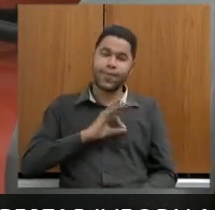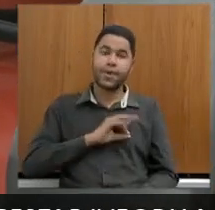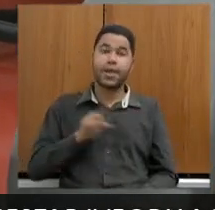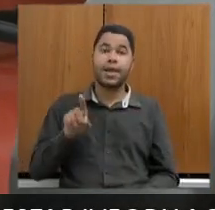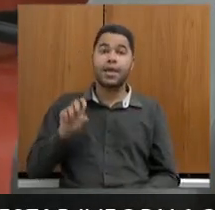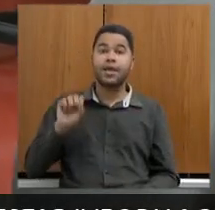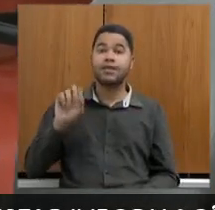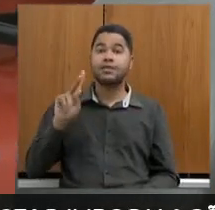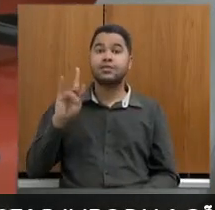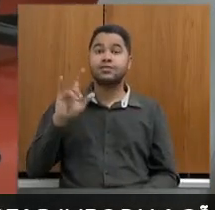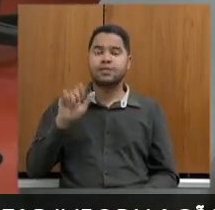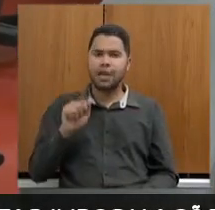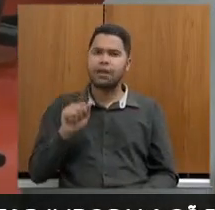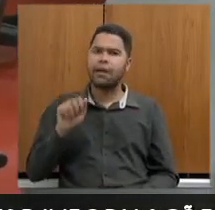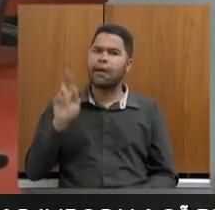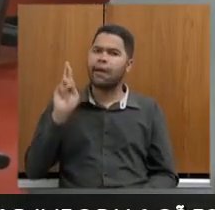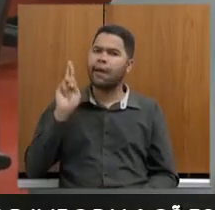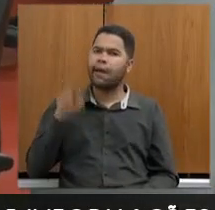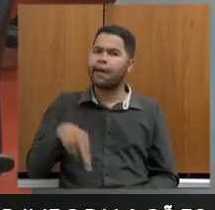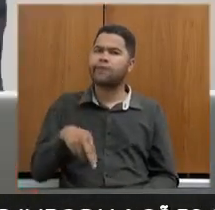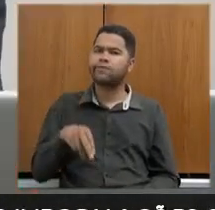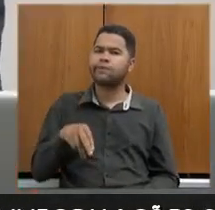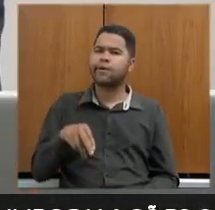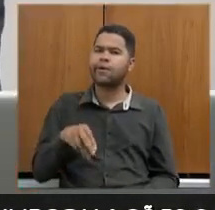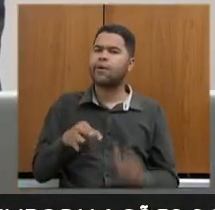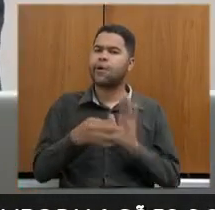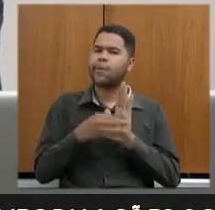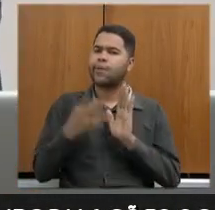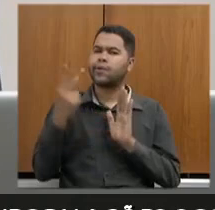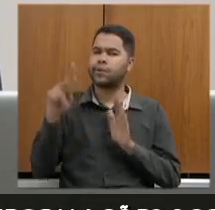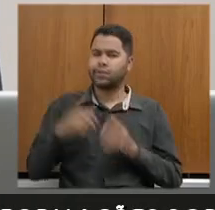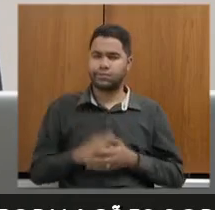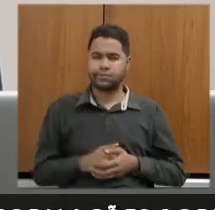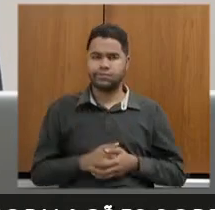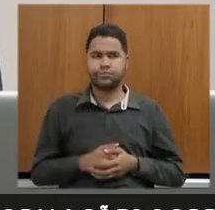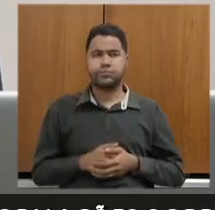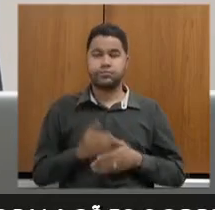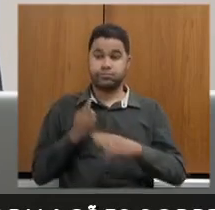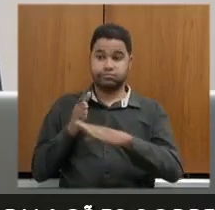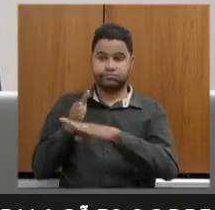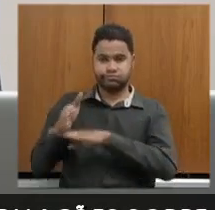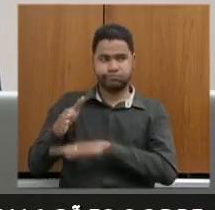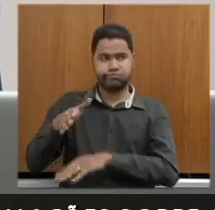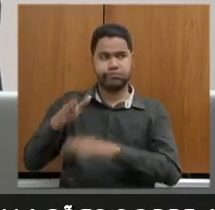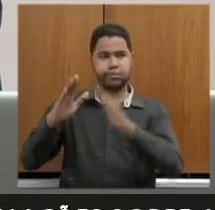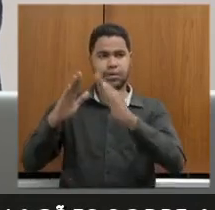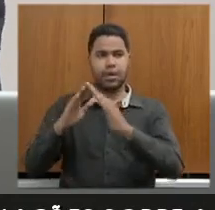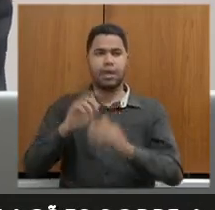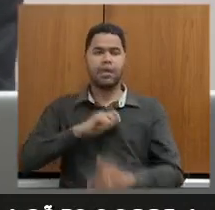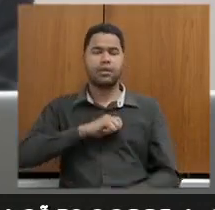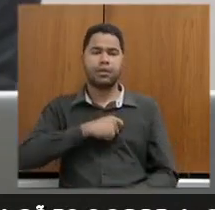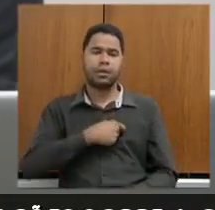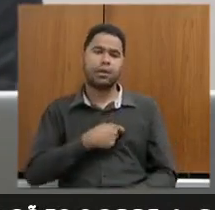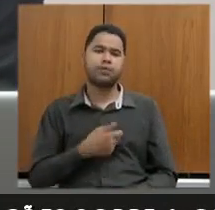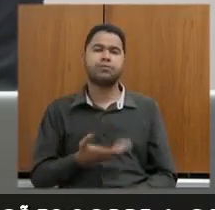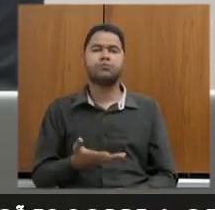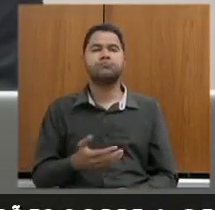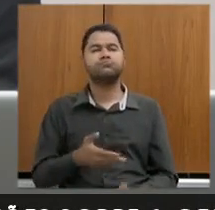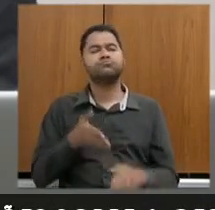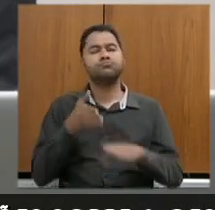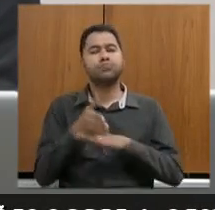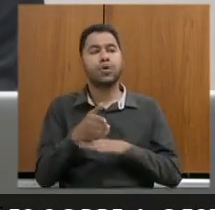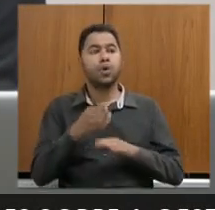Sheila tinha completa razão na observação da flora se eu tô na delegacia delegada titular da delegacia distrital